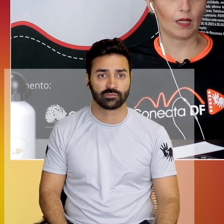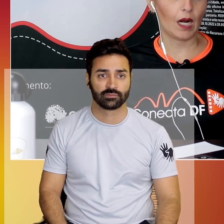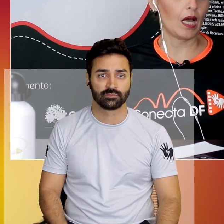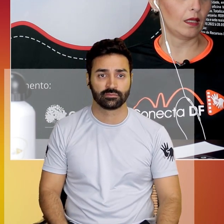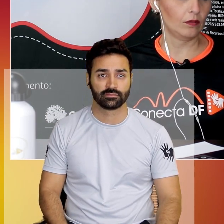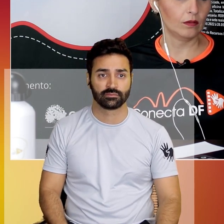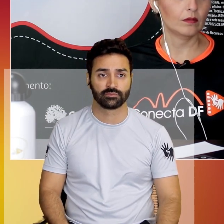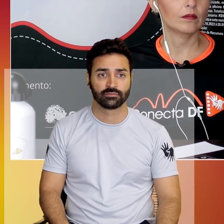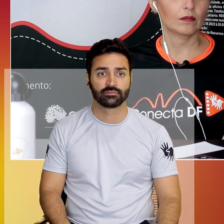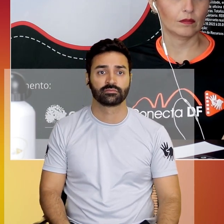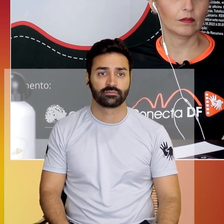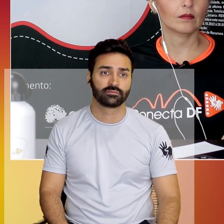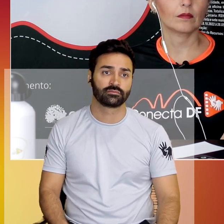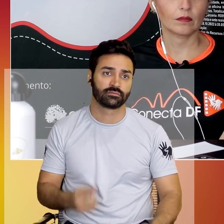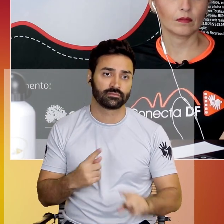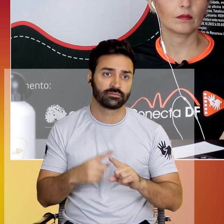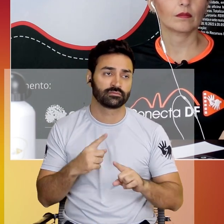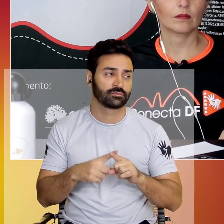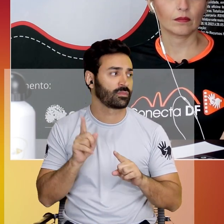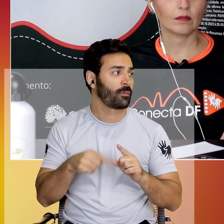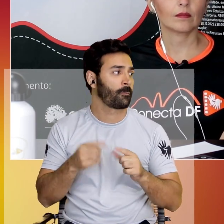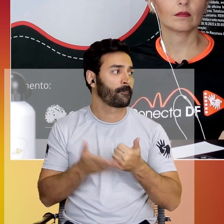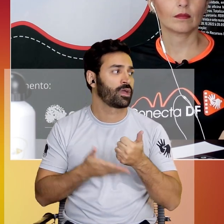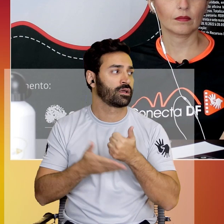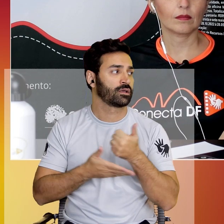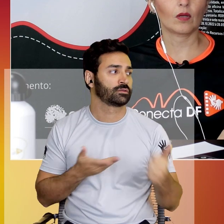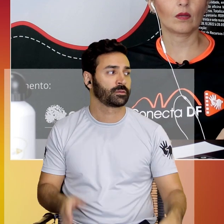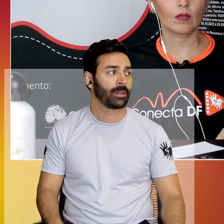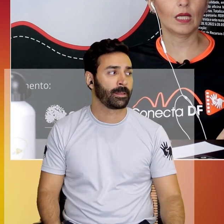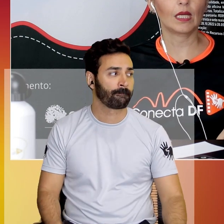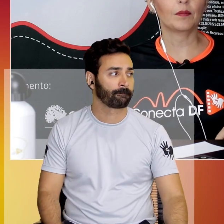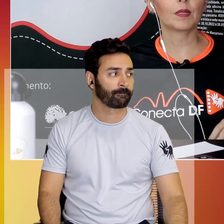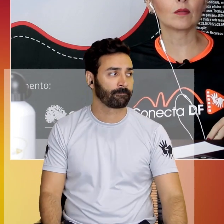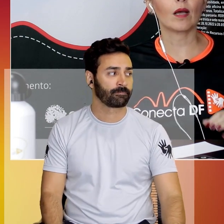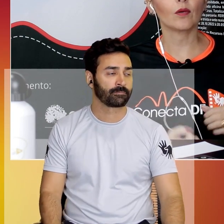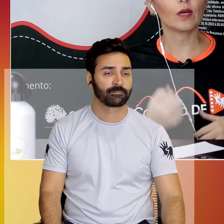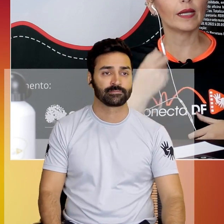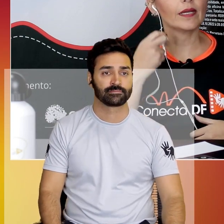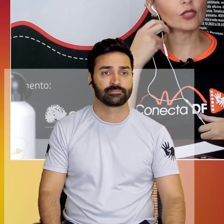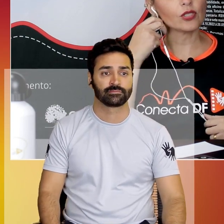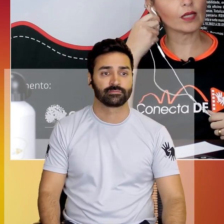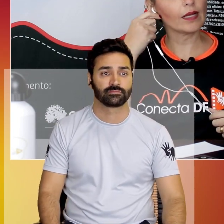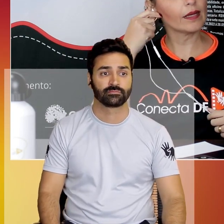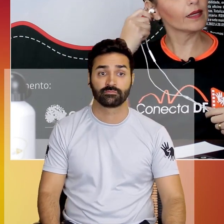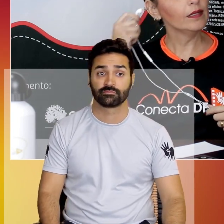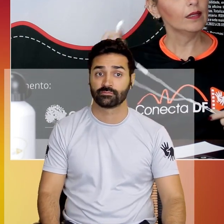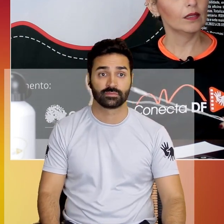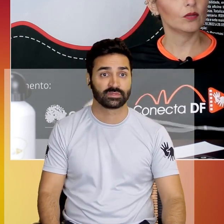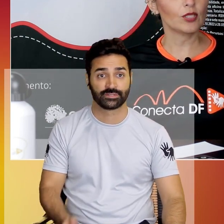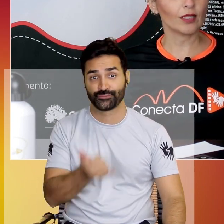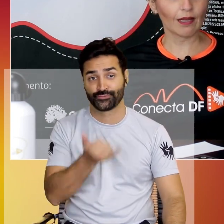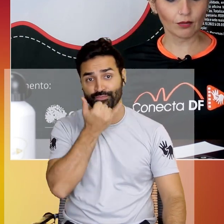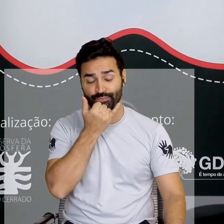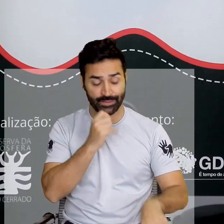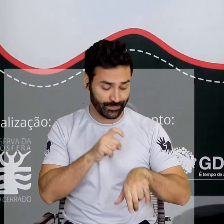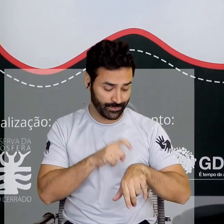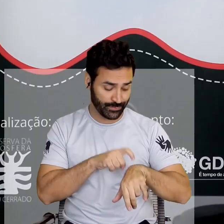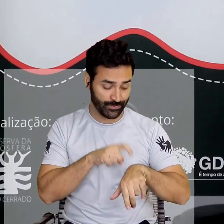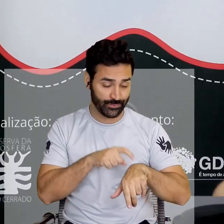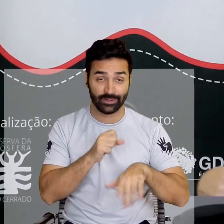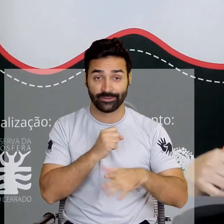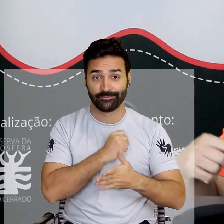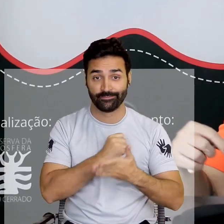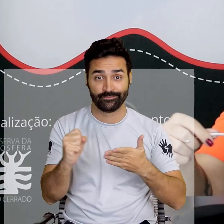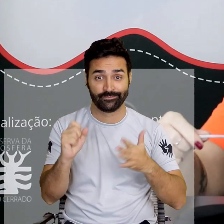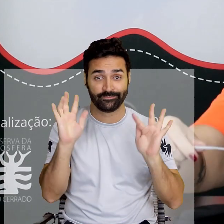Nada que o básico e técnico. Ok. Pessoal, a gente já está no adiantado da hora,